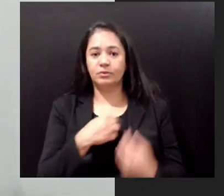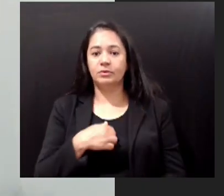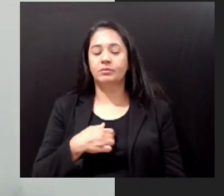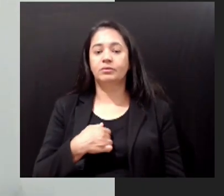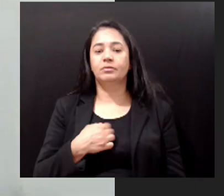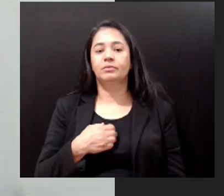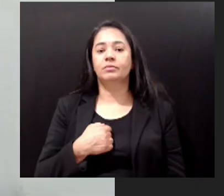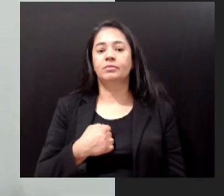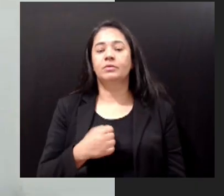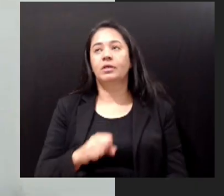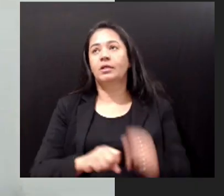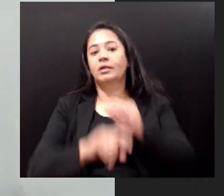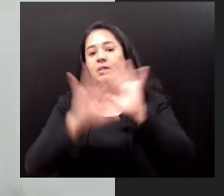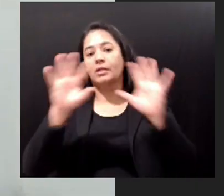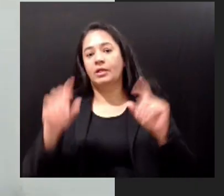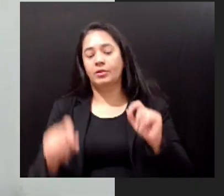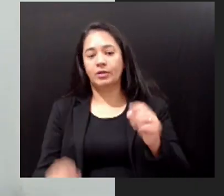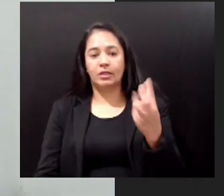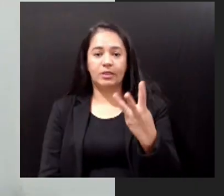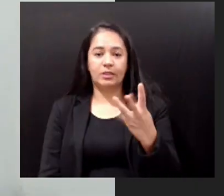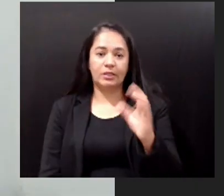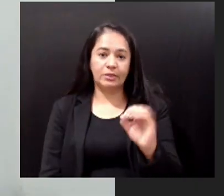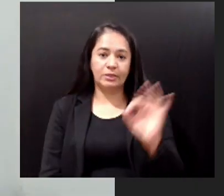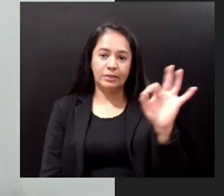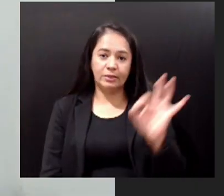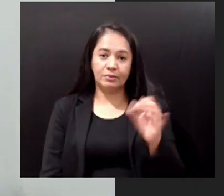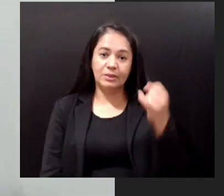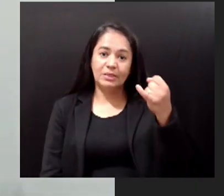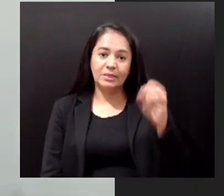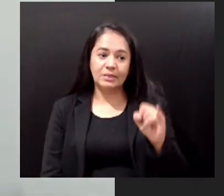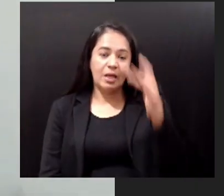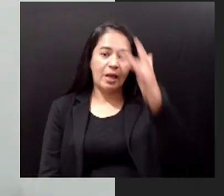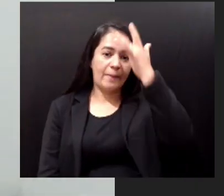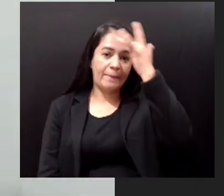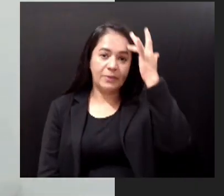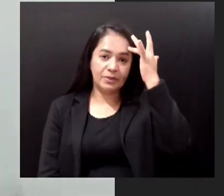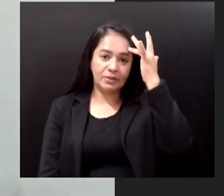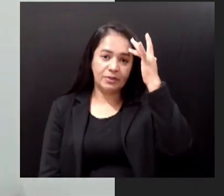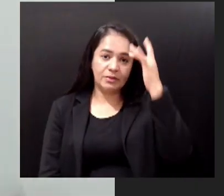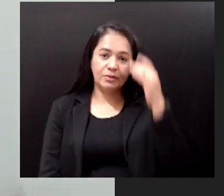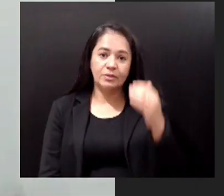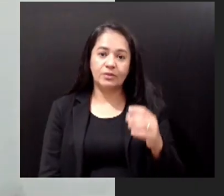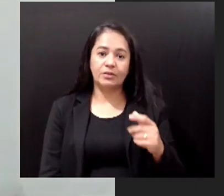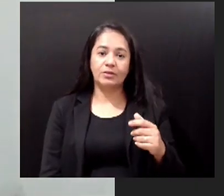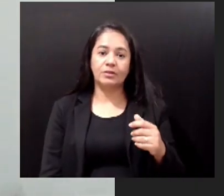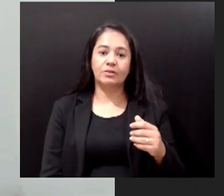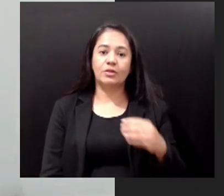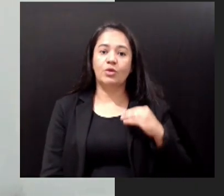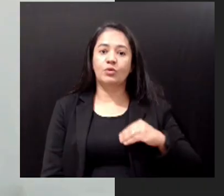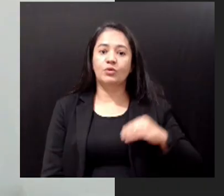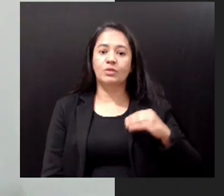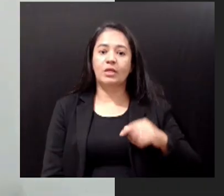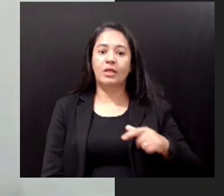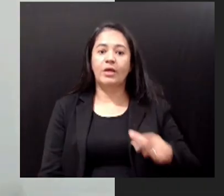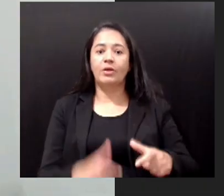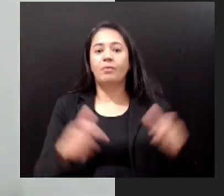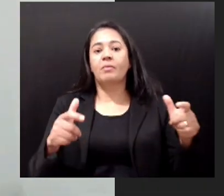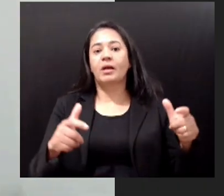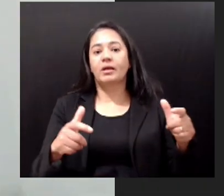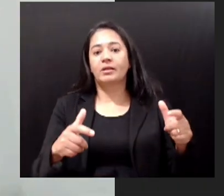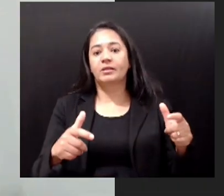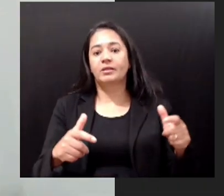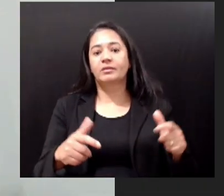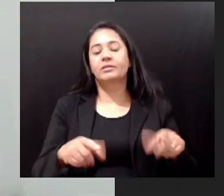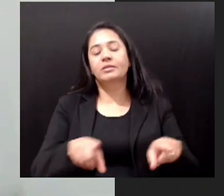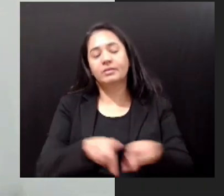que esses 30%, se a pessoa receber mais, ela vai ter um impacto maior. E também